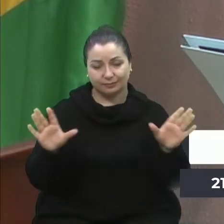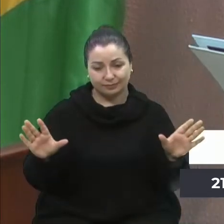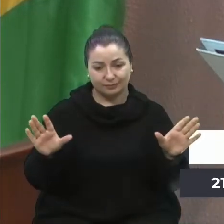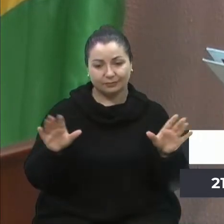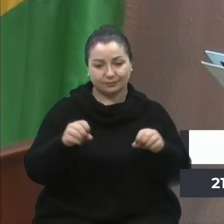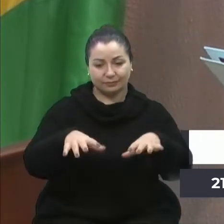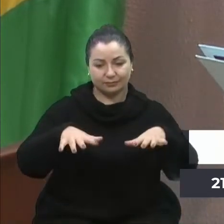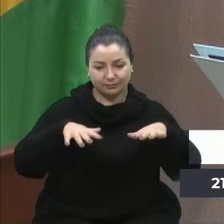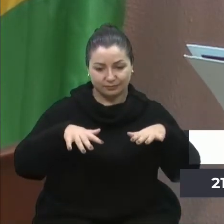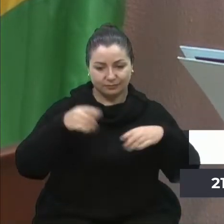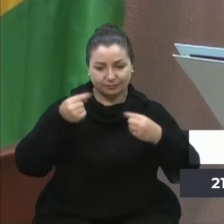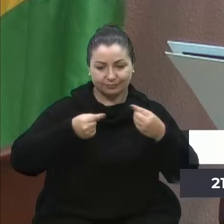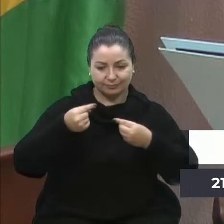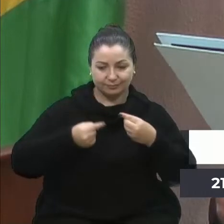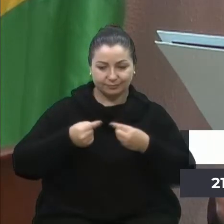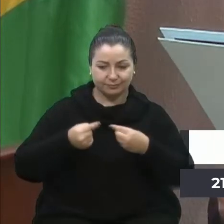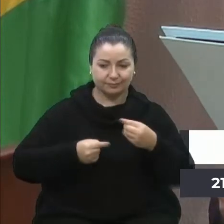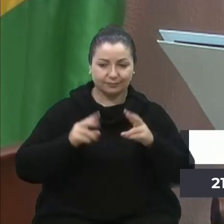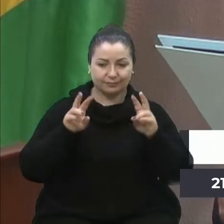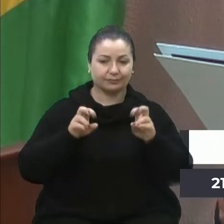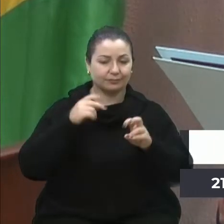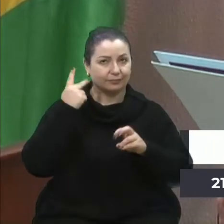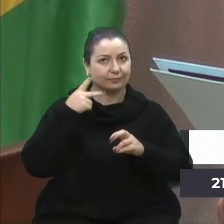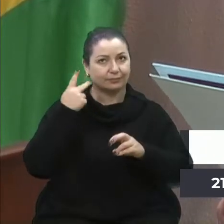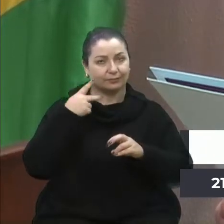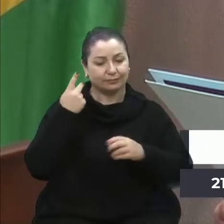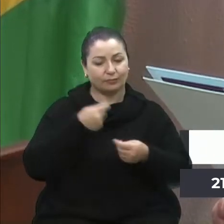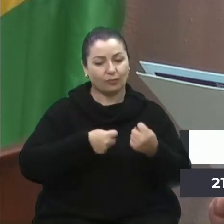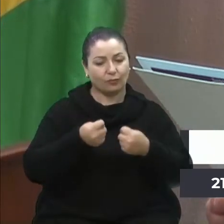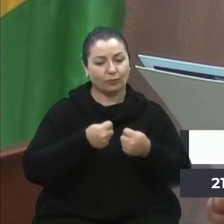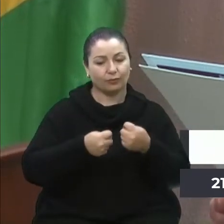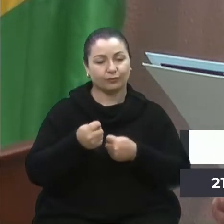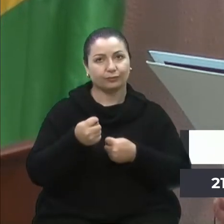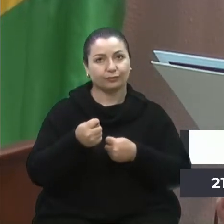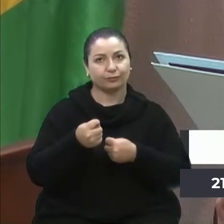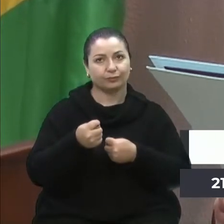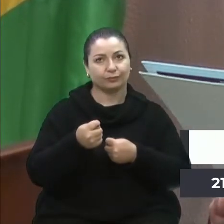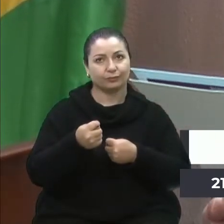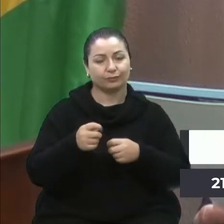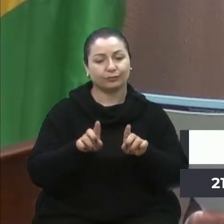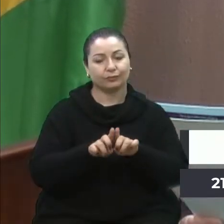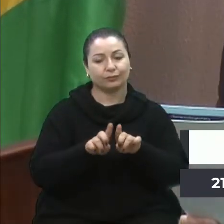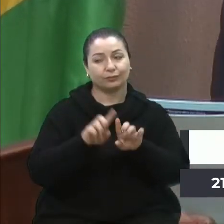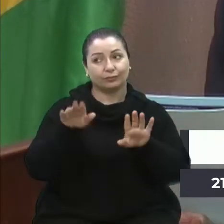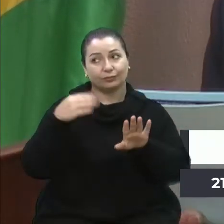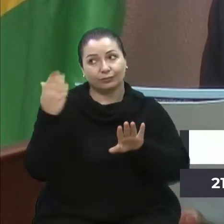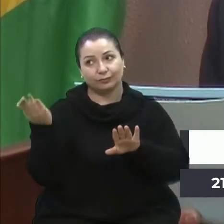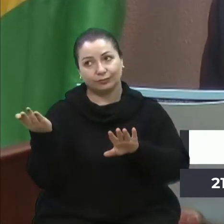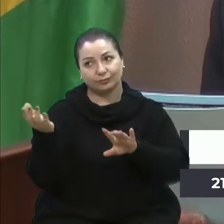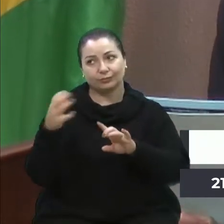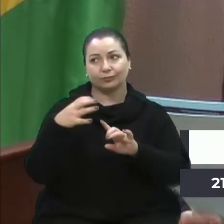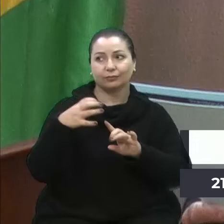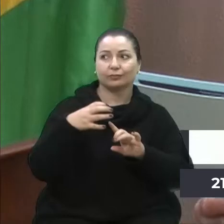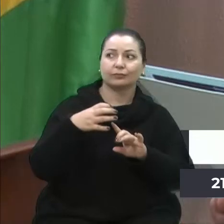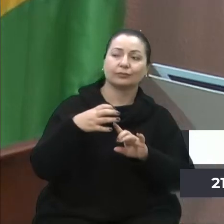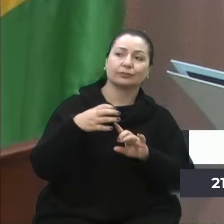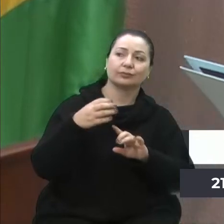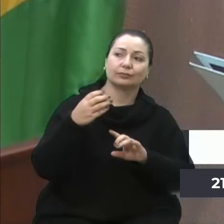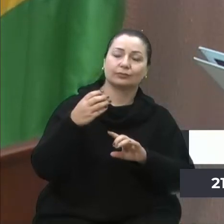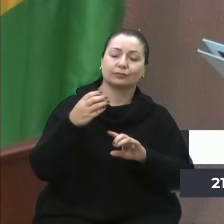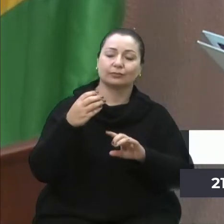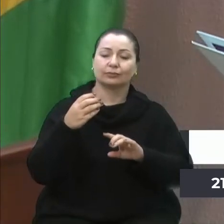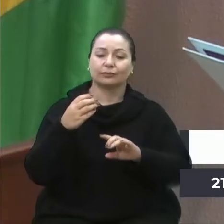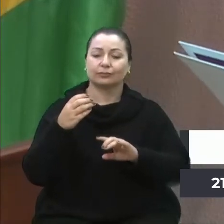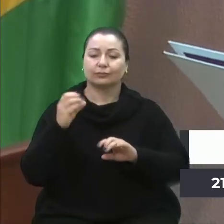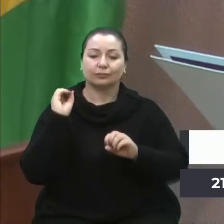sobre matérias de caráter político-administrativo, de feitos externos, constituindo-se como tal